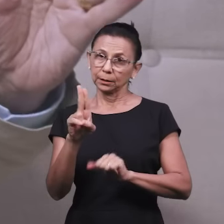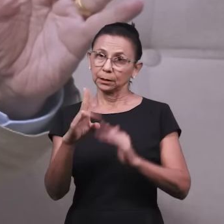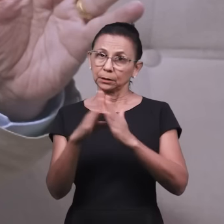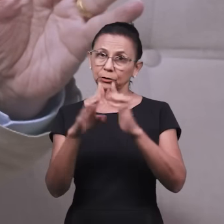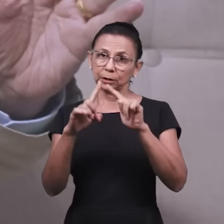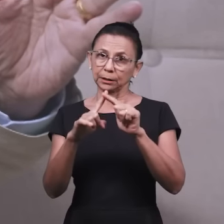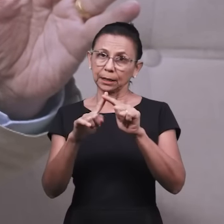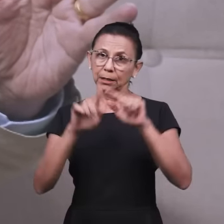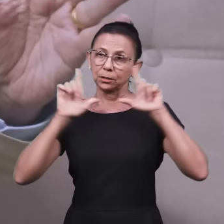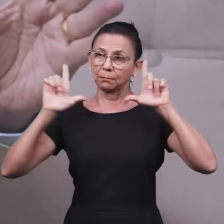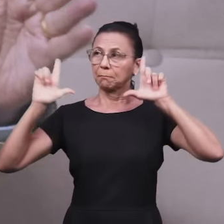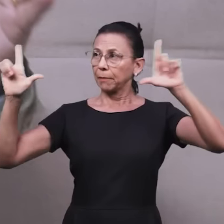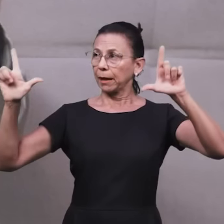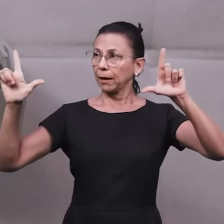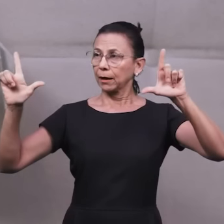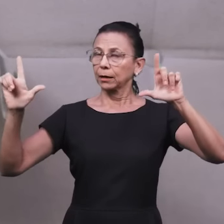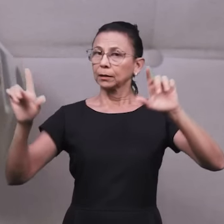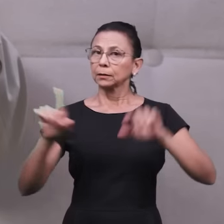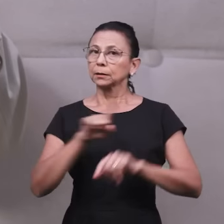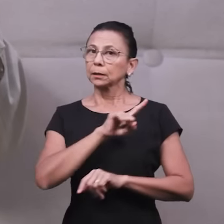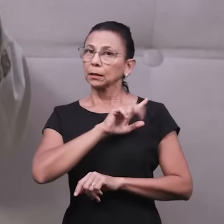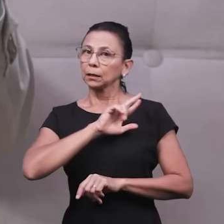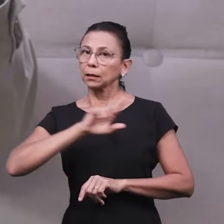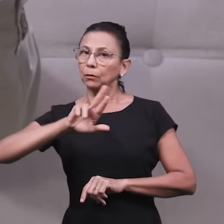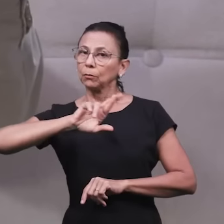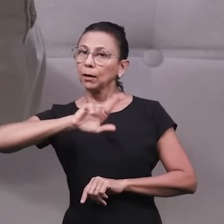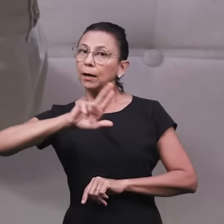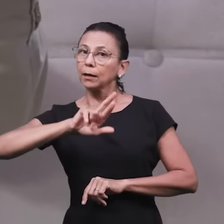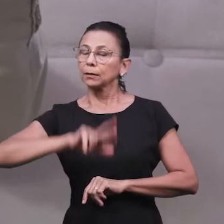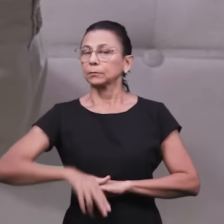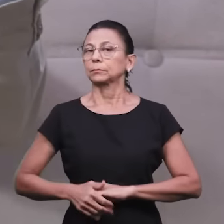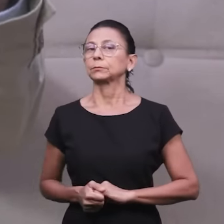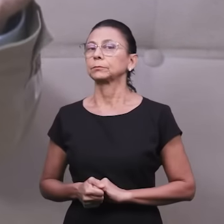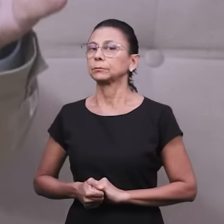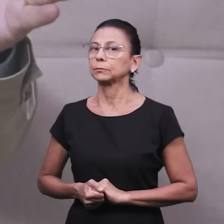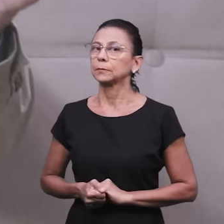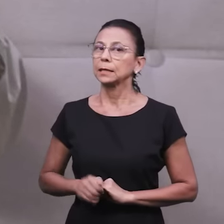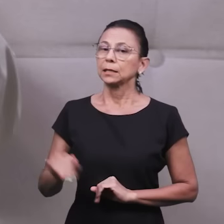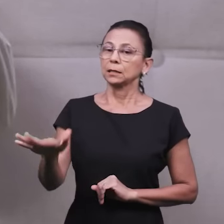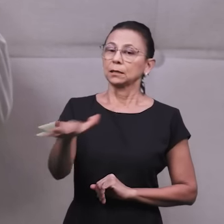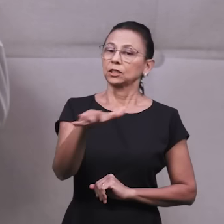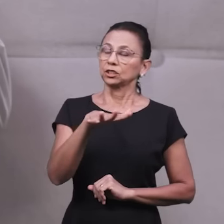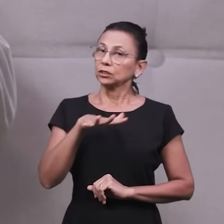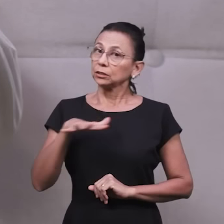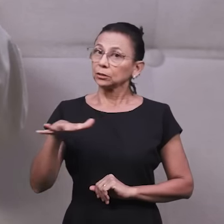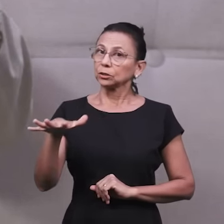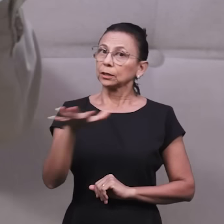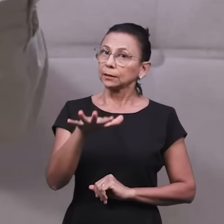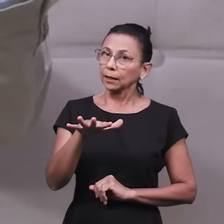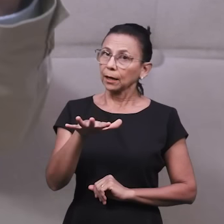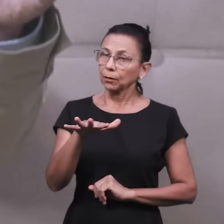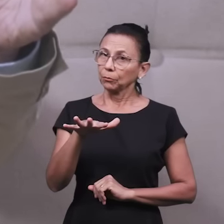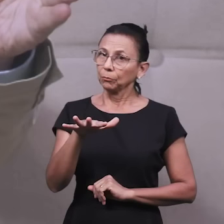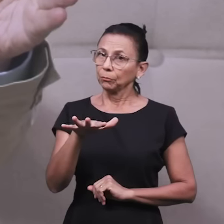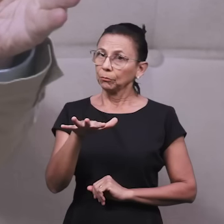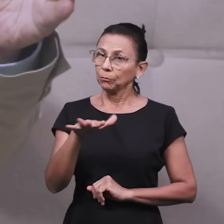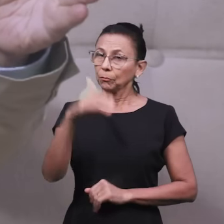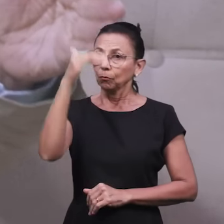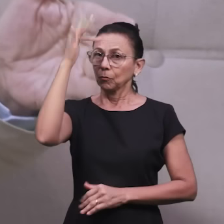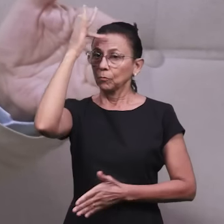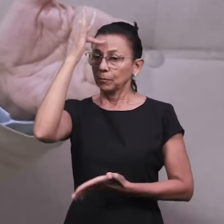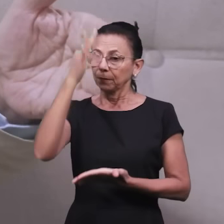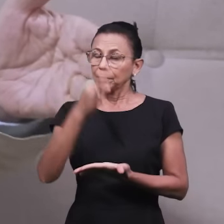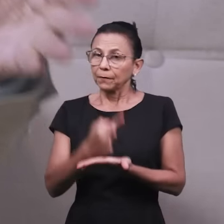CNPJ. Nós estamos falando de uma fé com compromisso, com obediência